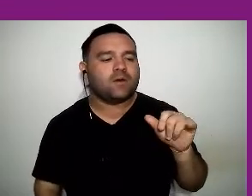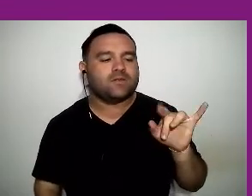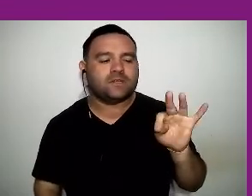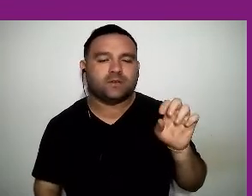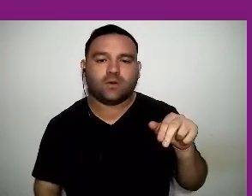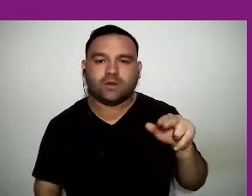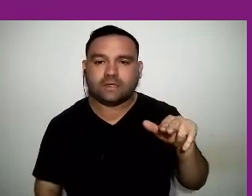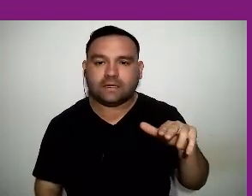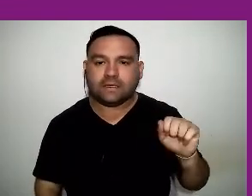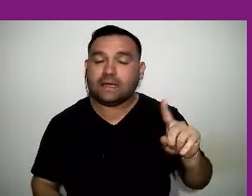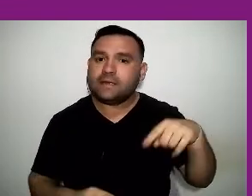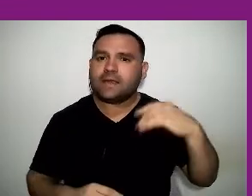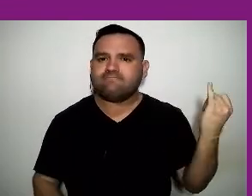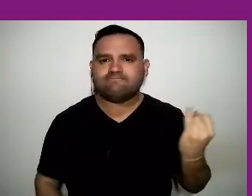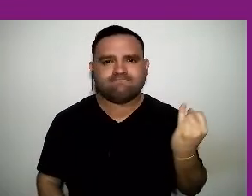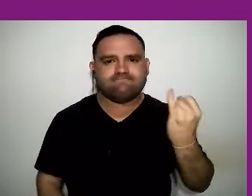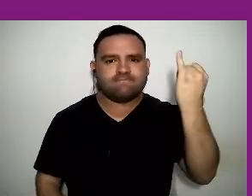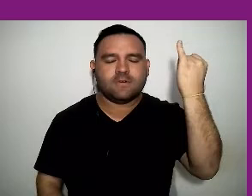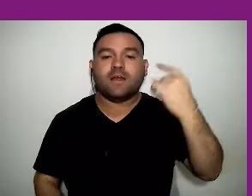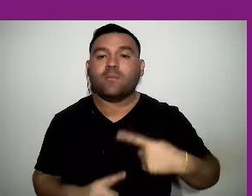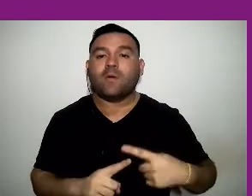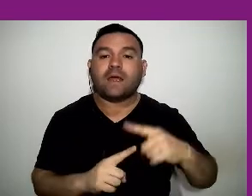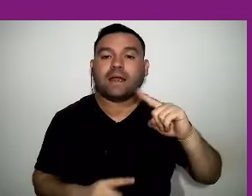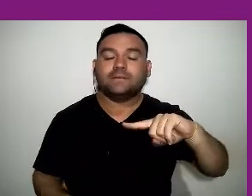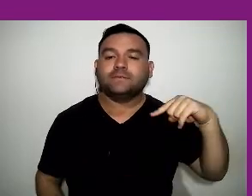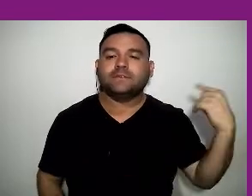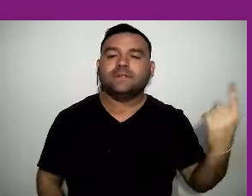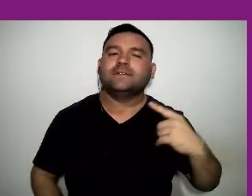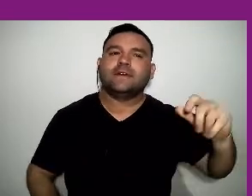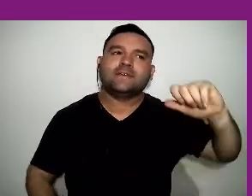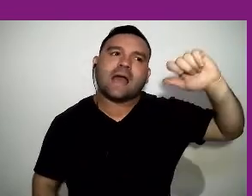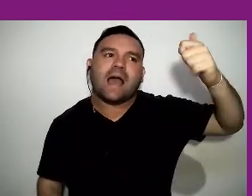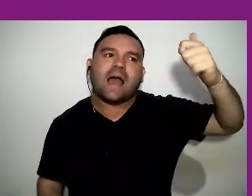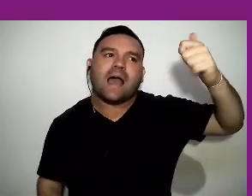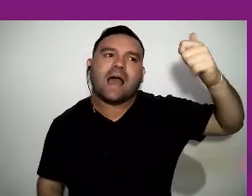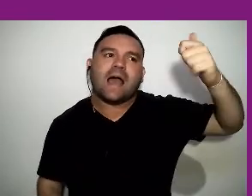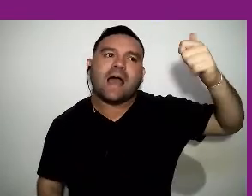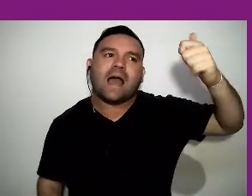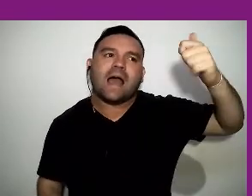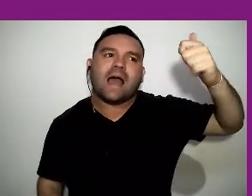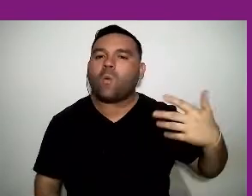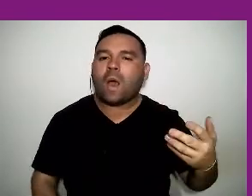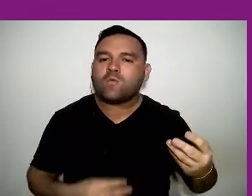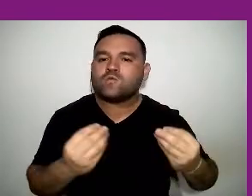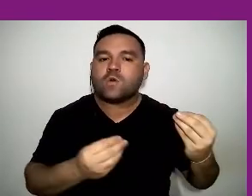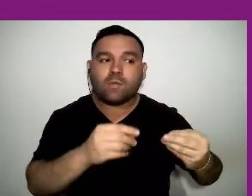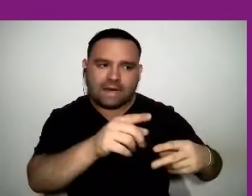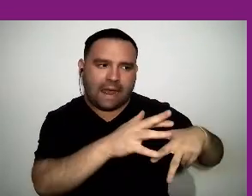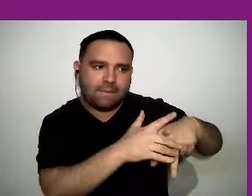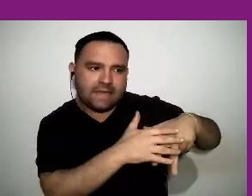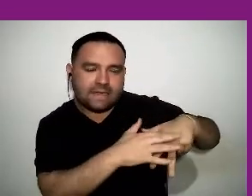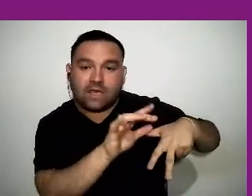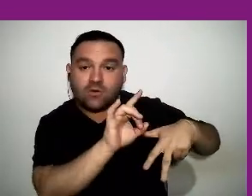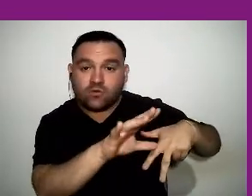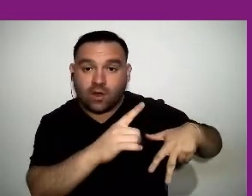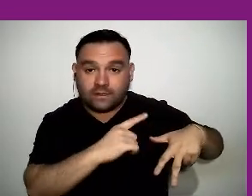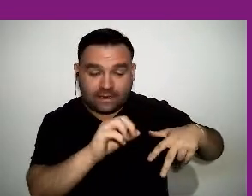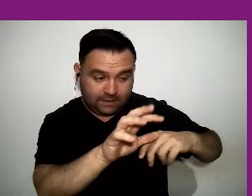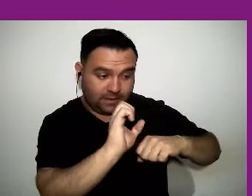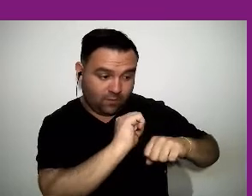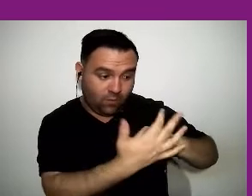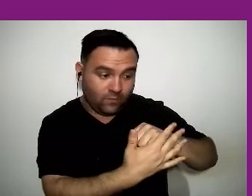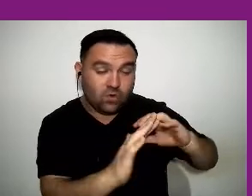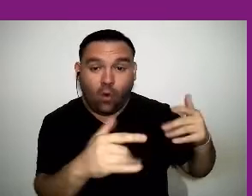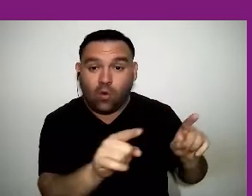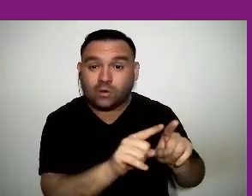são mediadores importantes para a gente avaliar qual é o grau, se esse paciente está somente com COVID ou